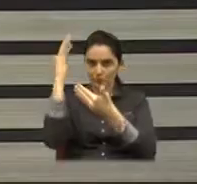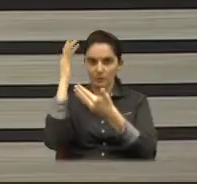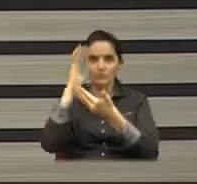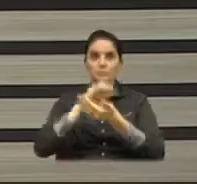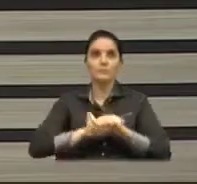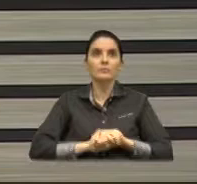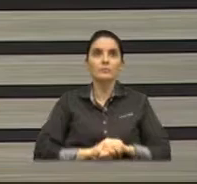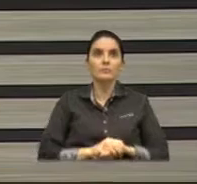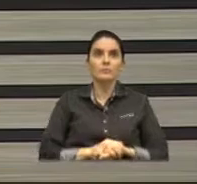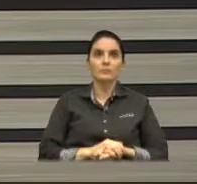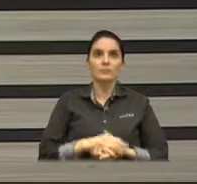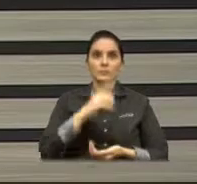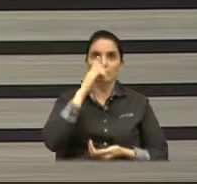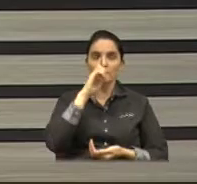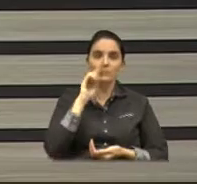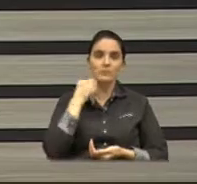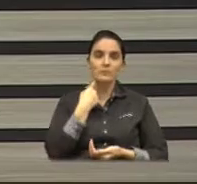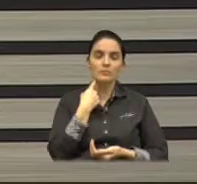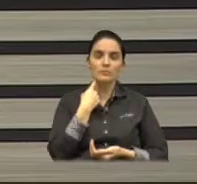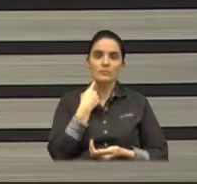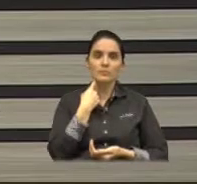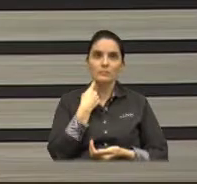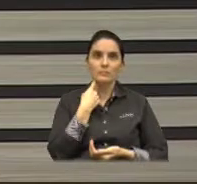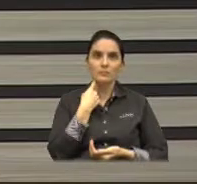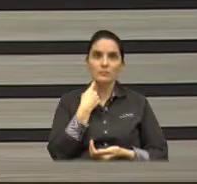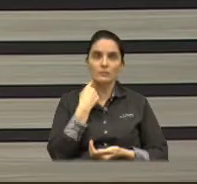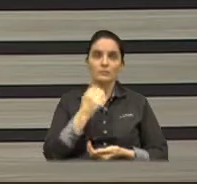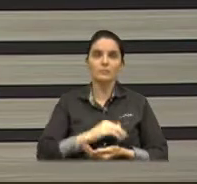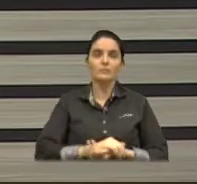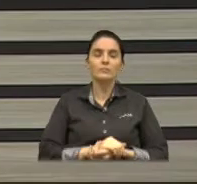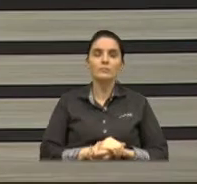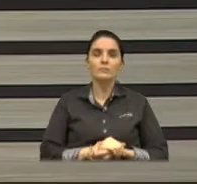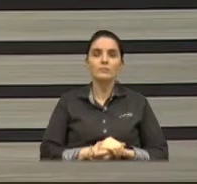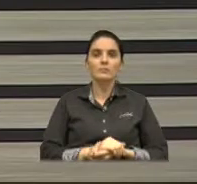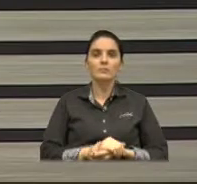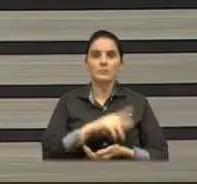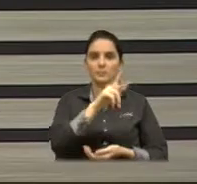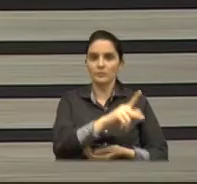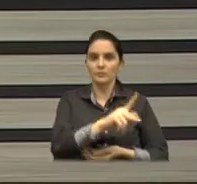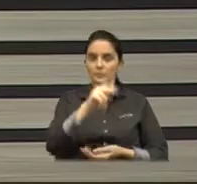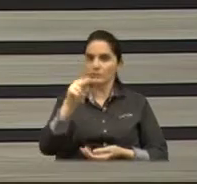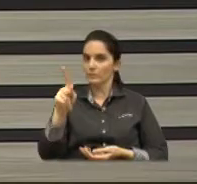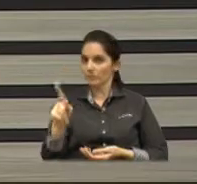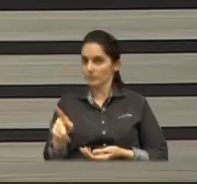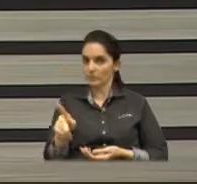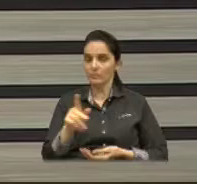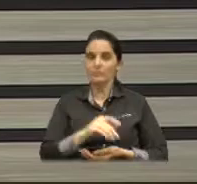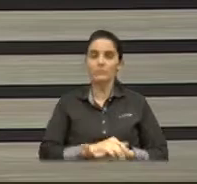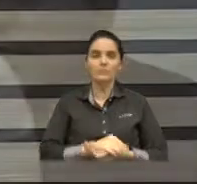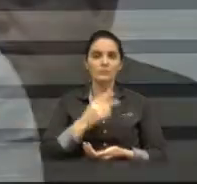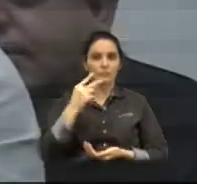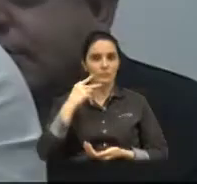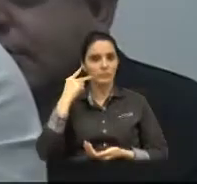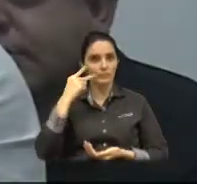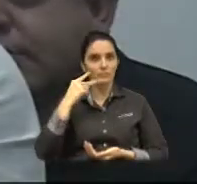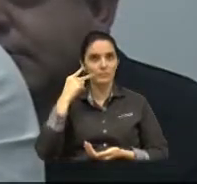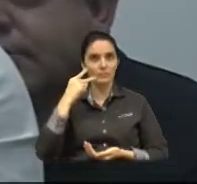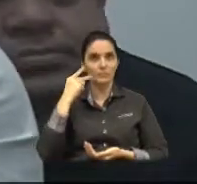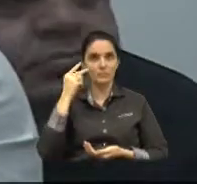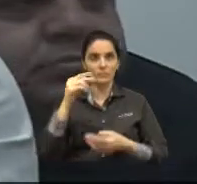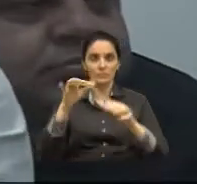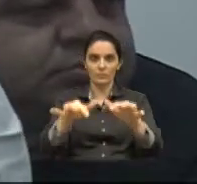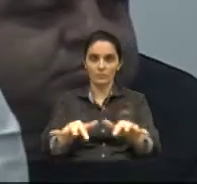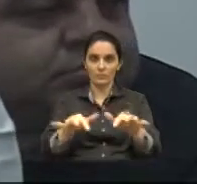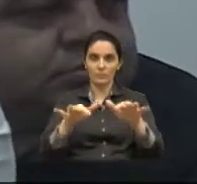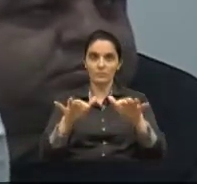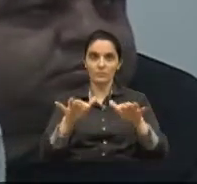de ordem, senhor presidente. Questão de ordem, vereador Newton Santos. Senhor presidente, senhores vereadores, público que